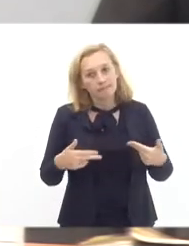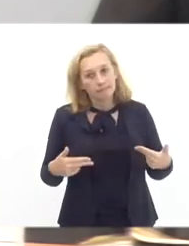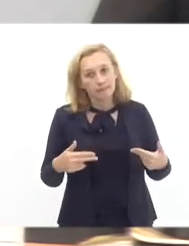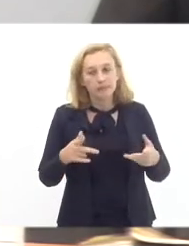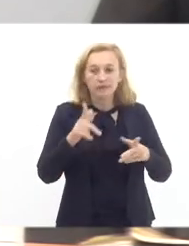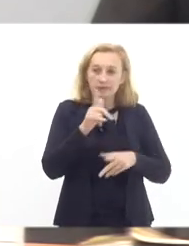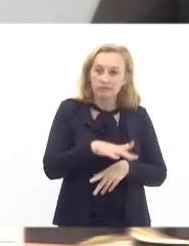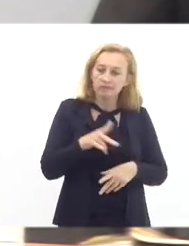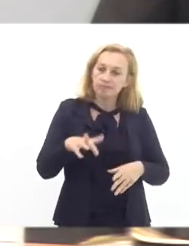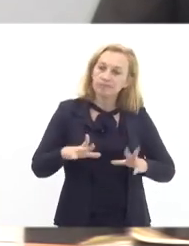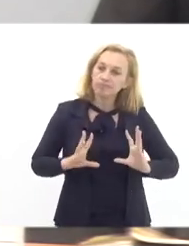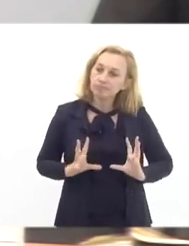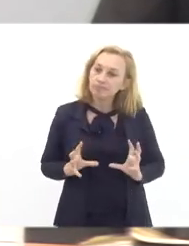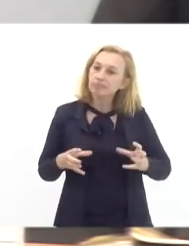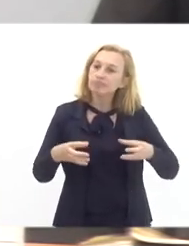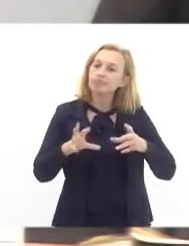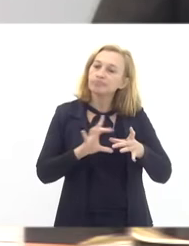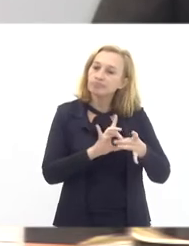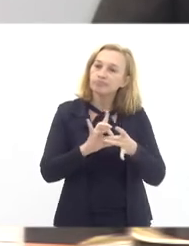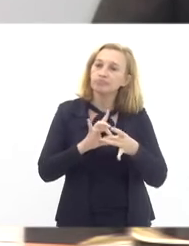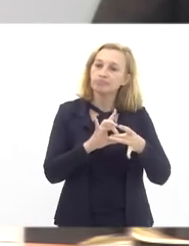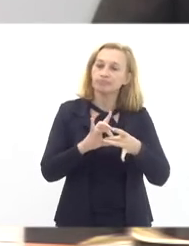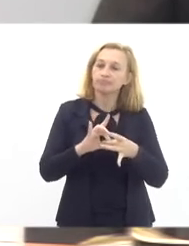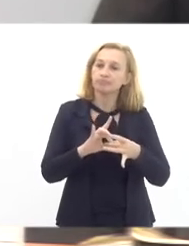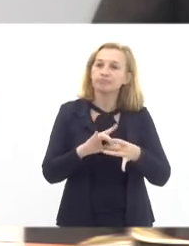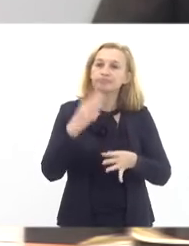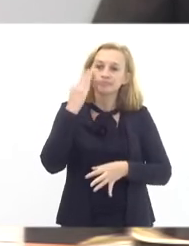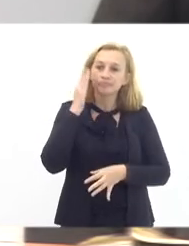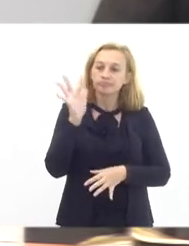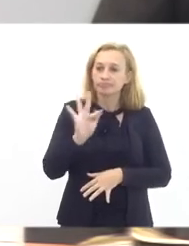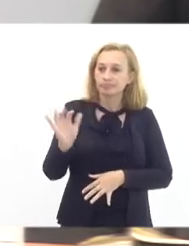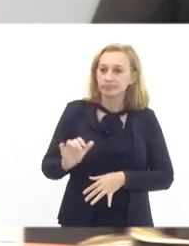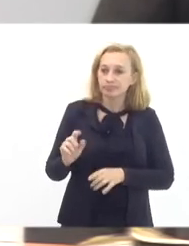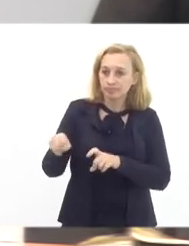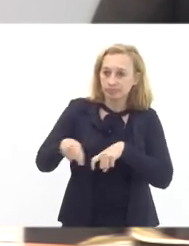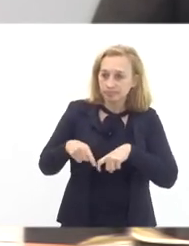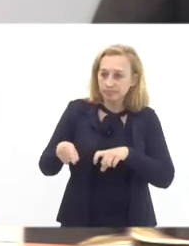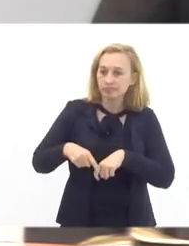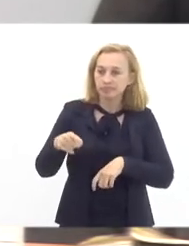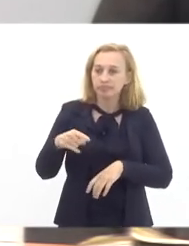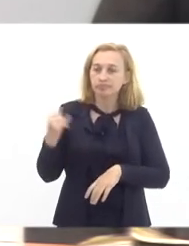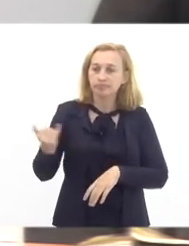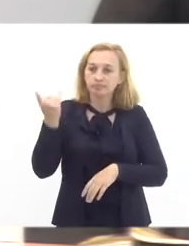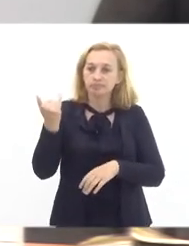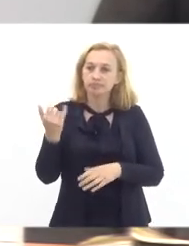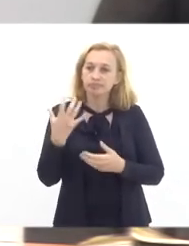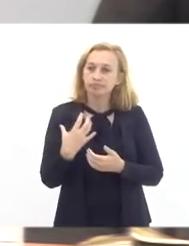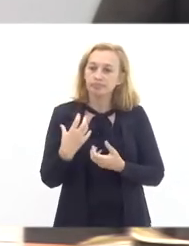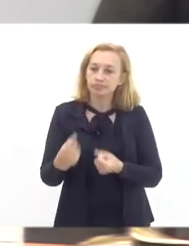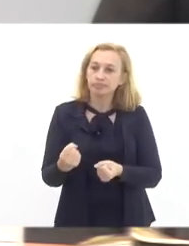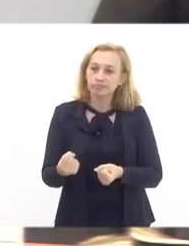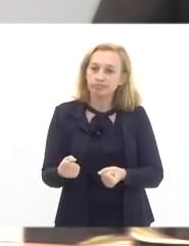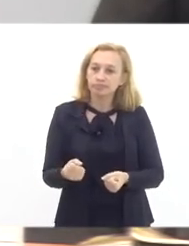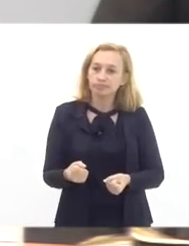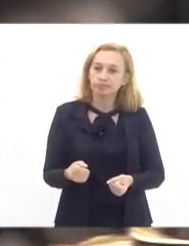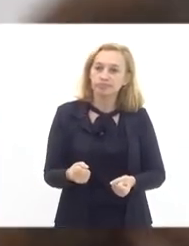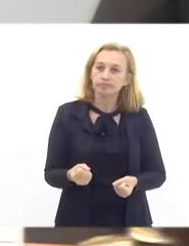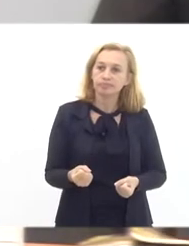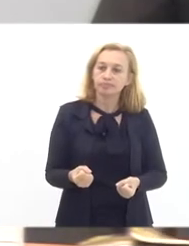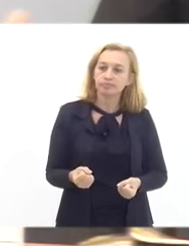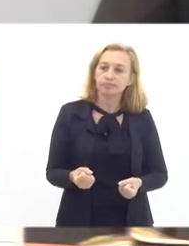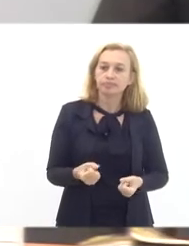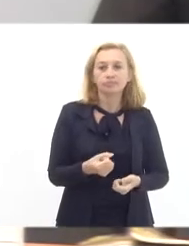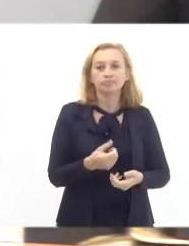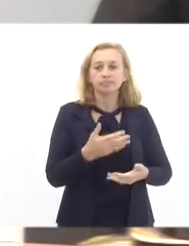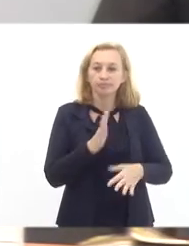a gente se uniu entendendo que a Fazenda Colubandê era um bem para ser abraçado. Né? Quiçá nós tivéssemos